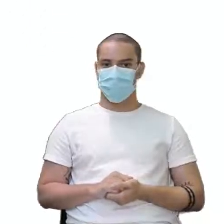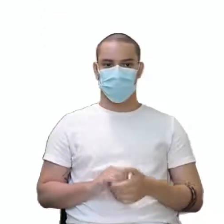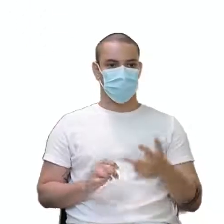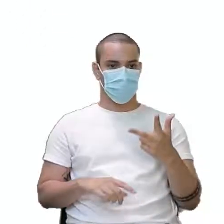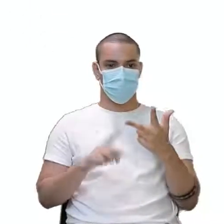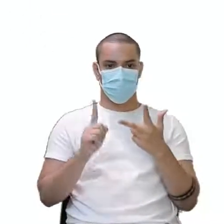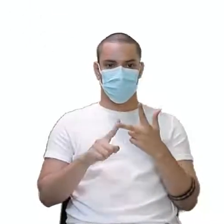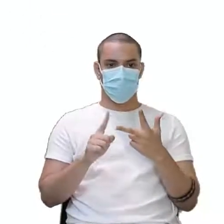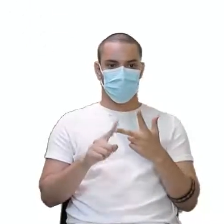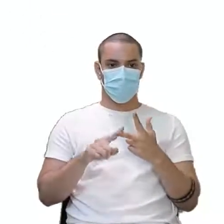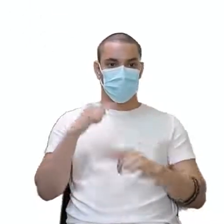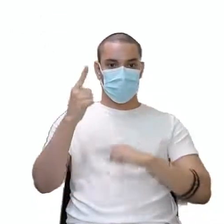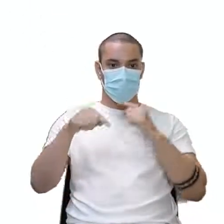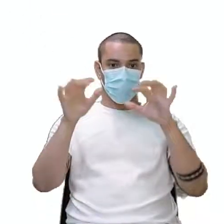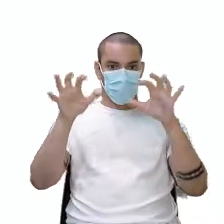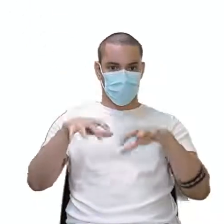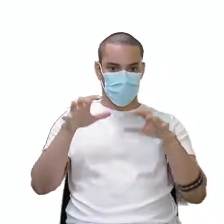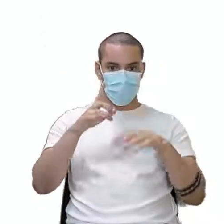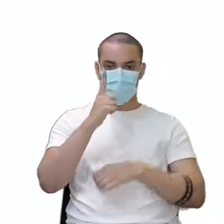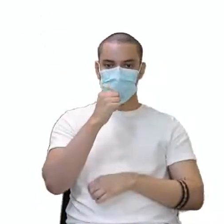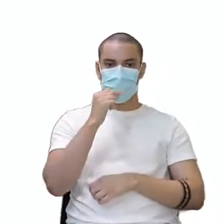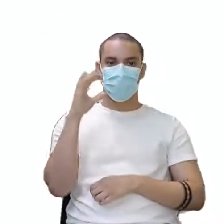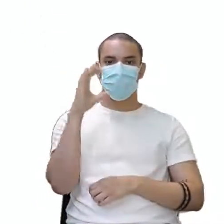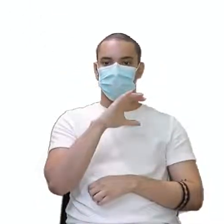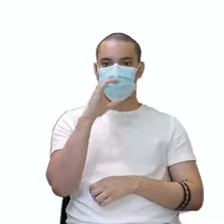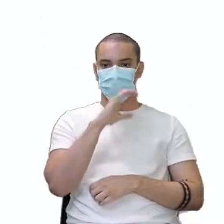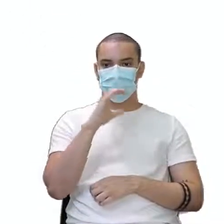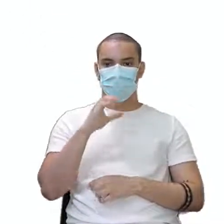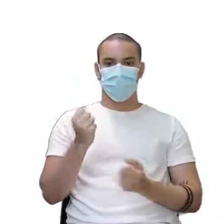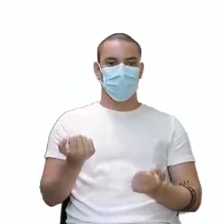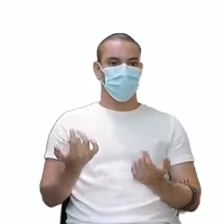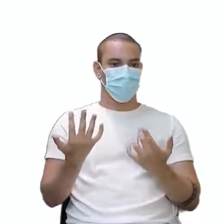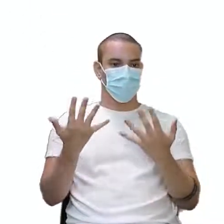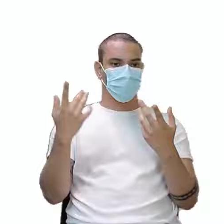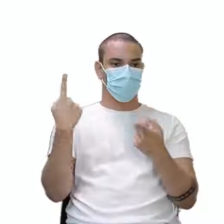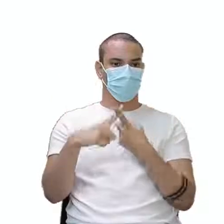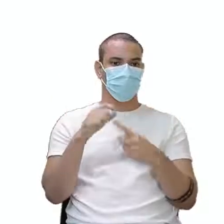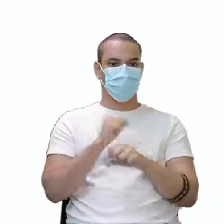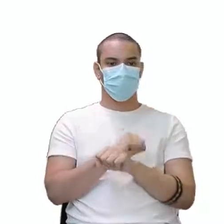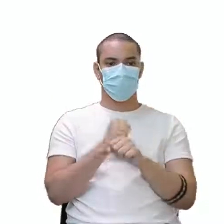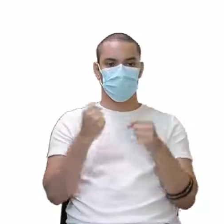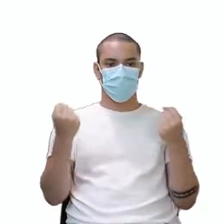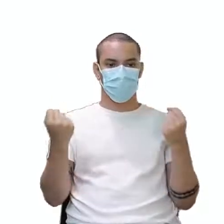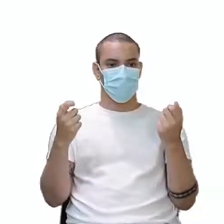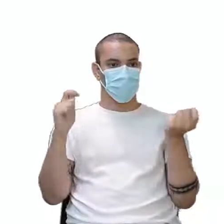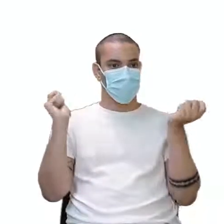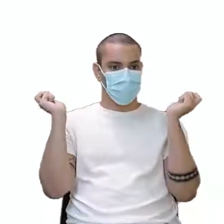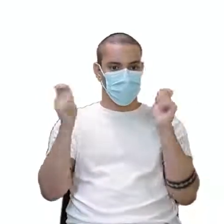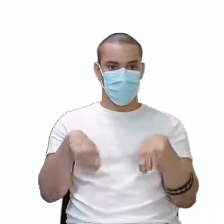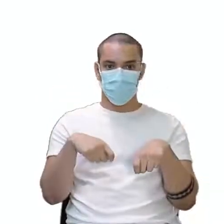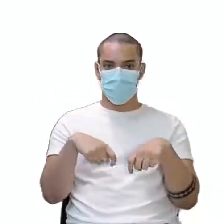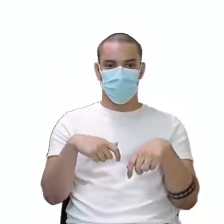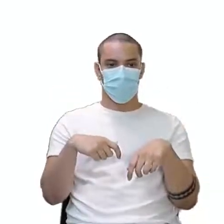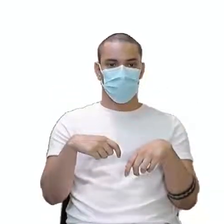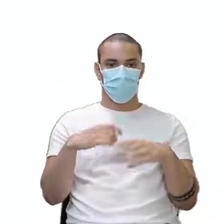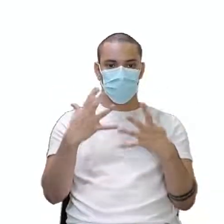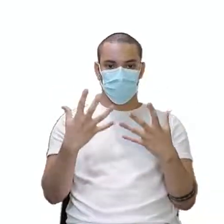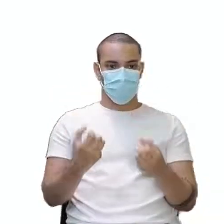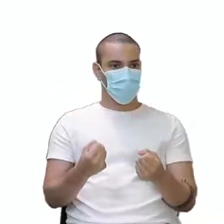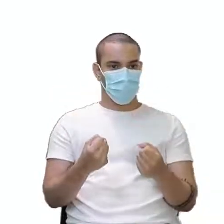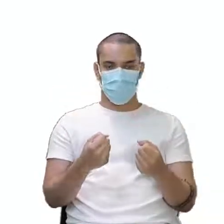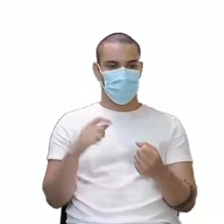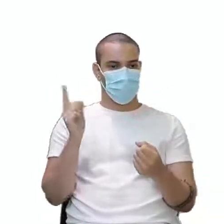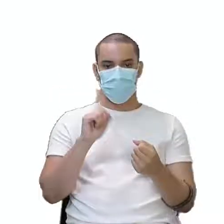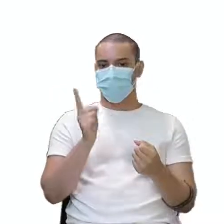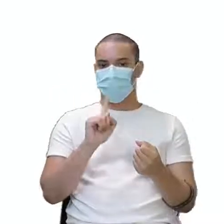chuva. Após a chuva, a água é rapidamente evaporada, não sendo possível infiltrar-se no solo. Também,